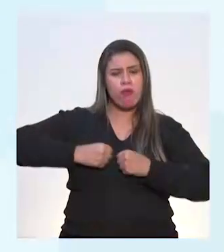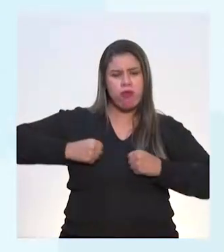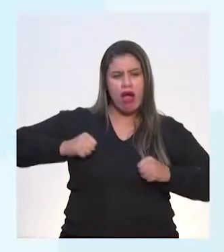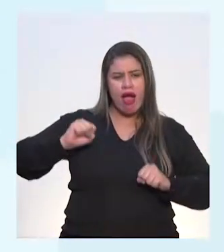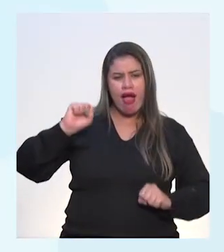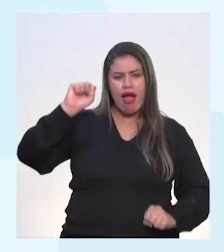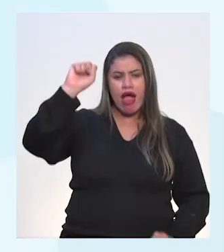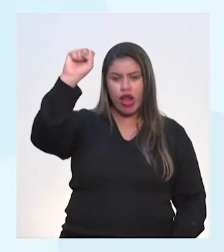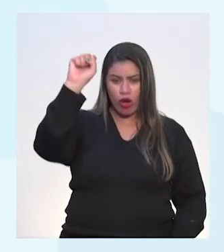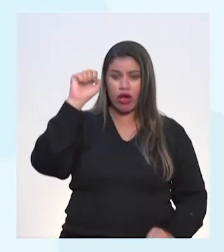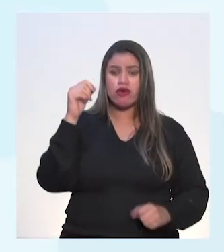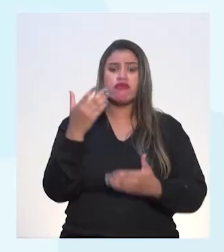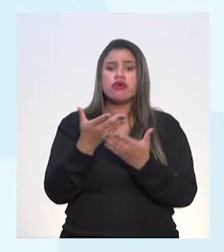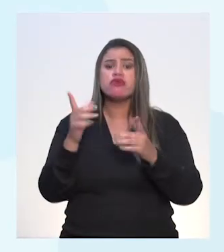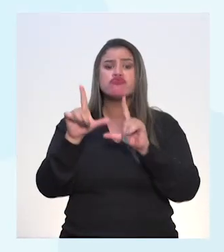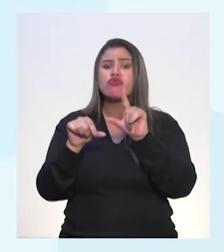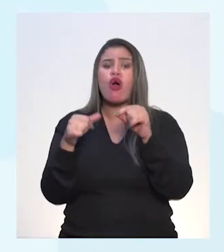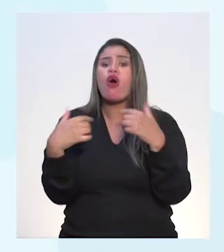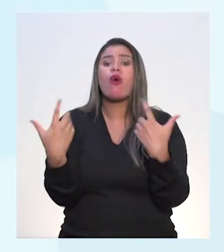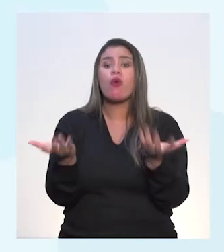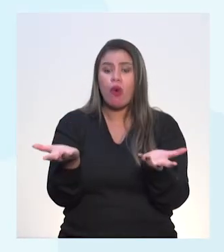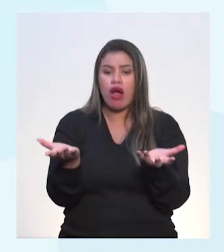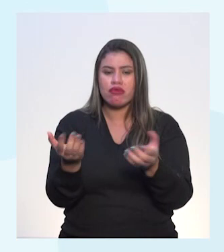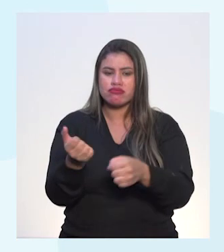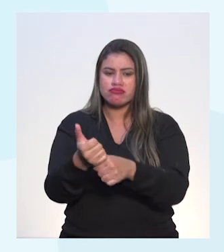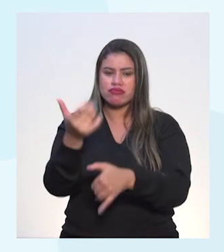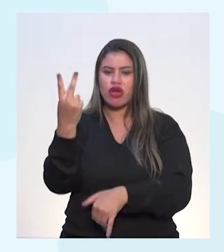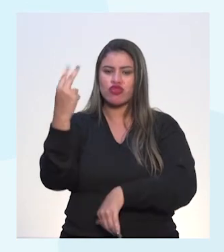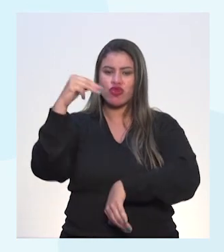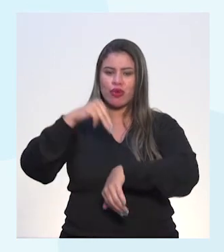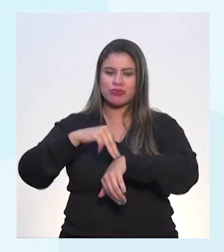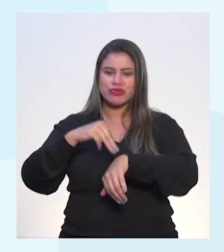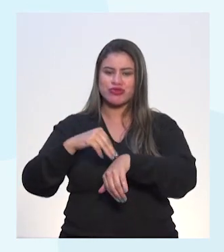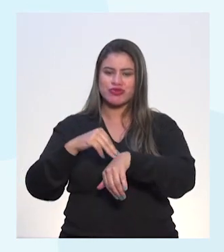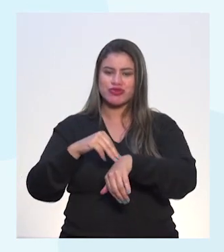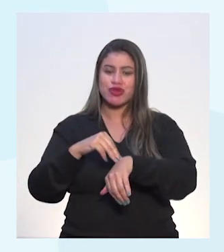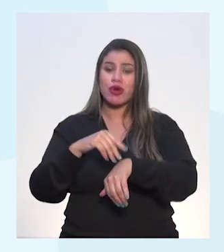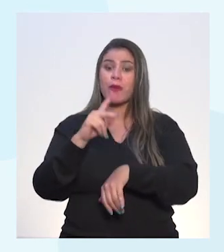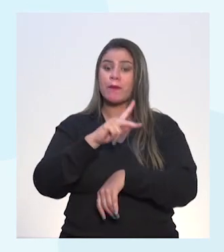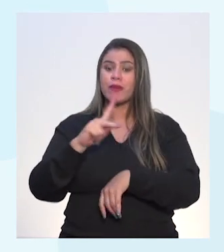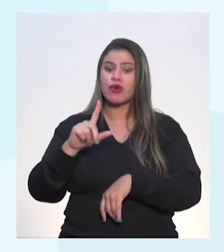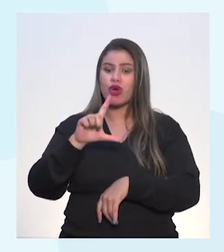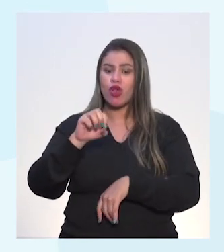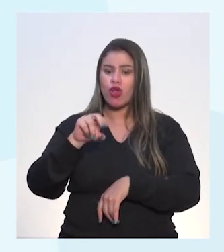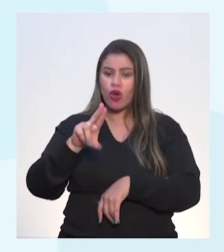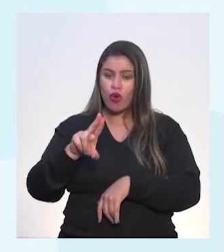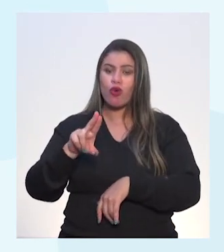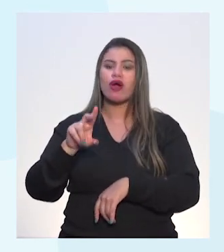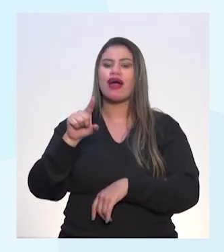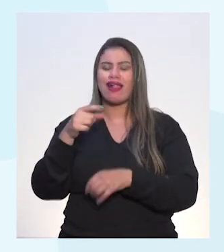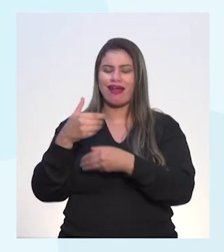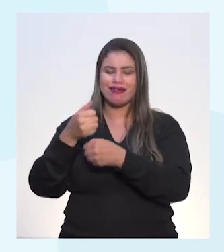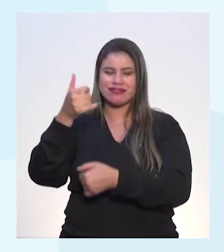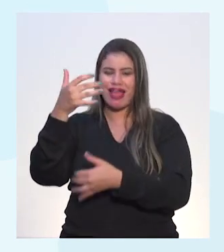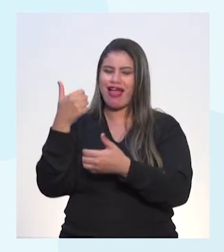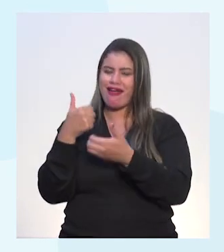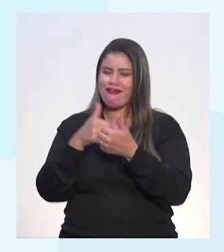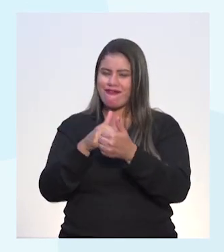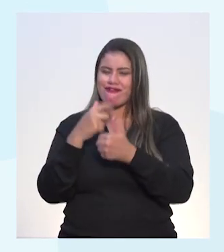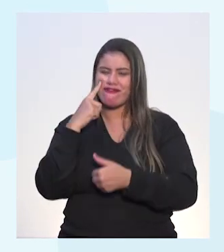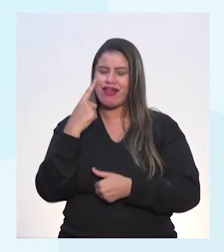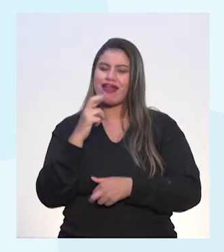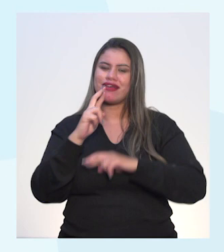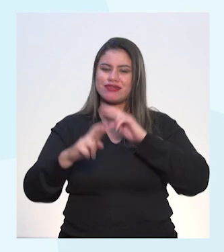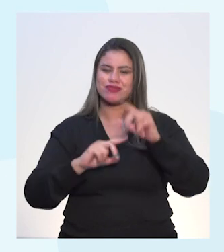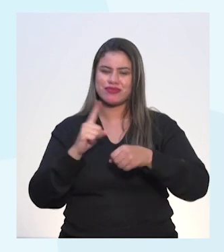qual seria então inscrevam aí para gente dois minutos que a professora Lu né A Luiza está acompanhando aqui